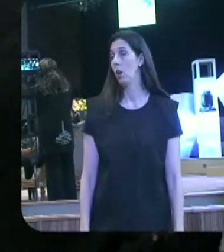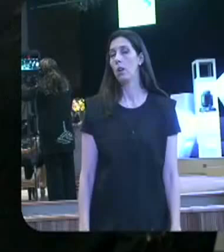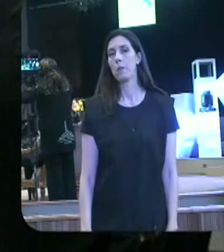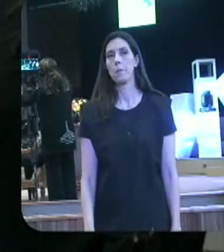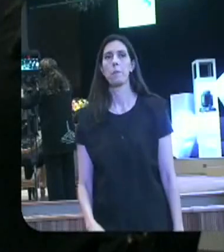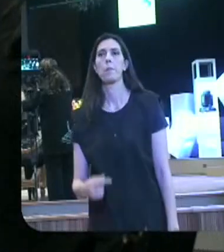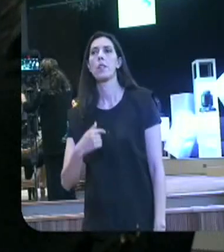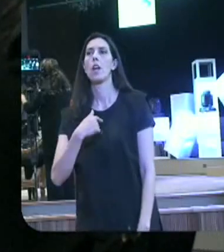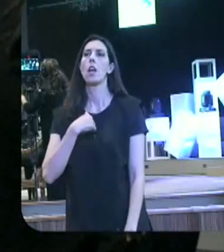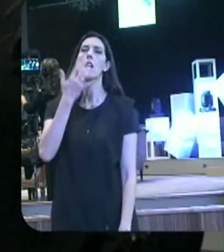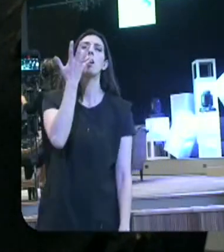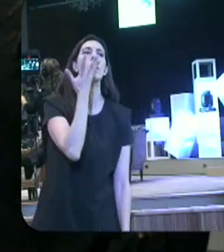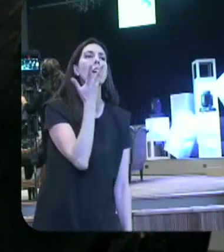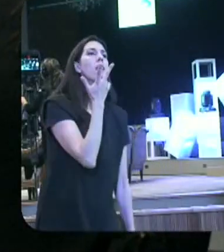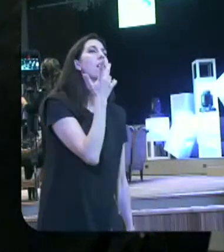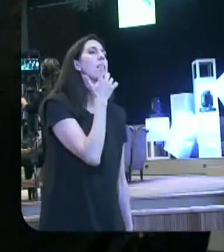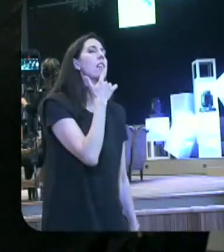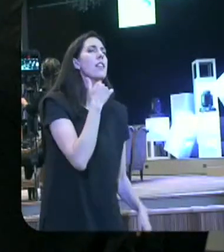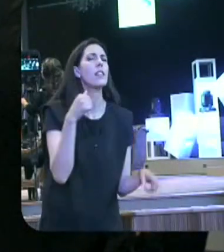és.